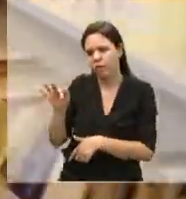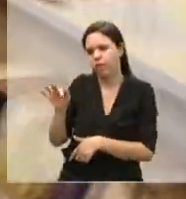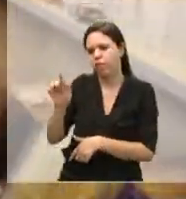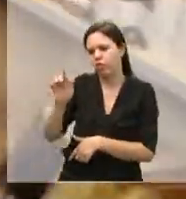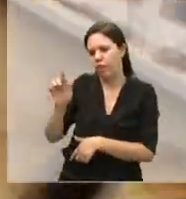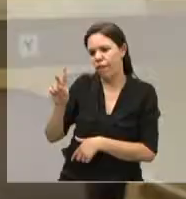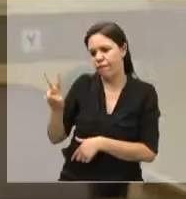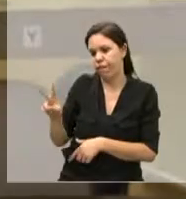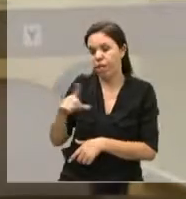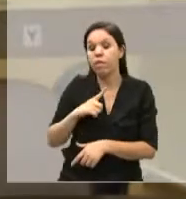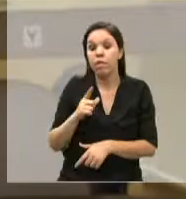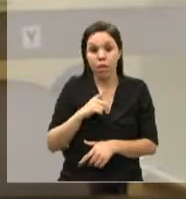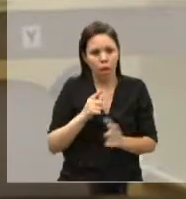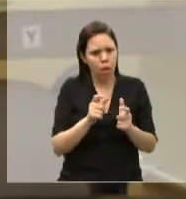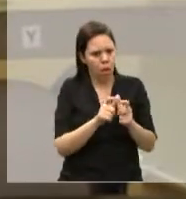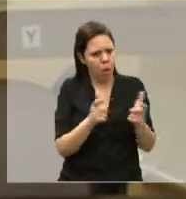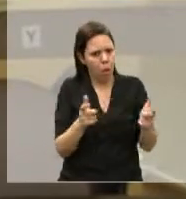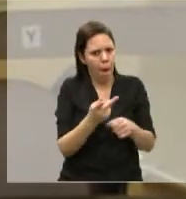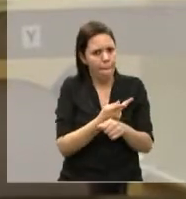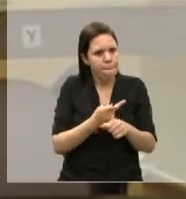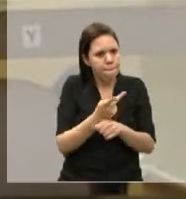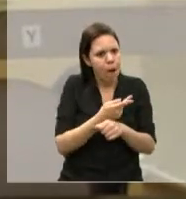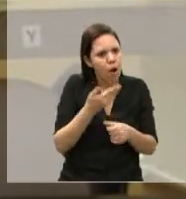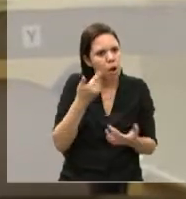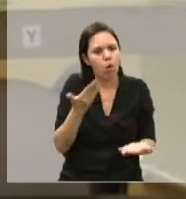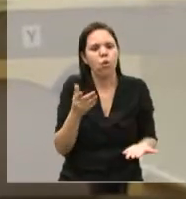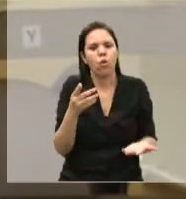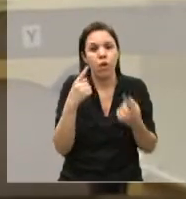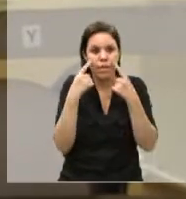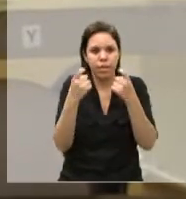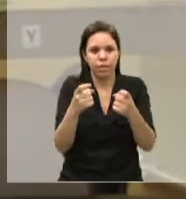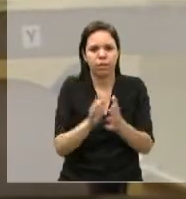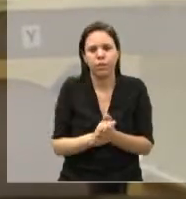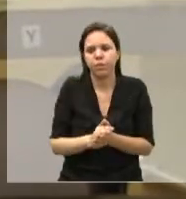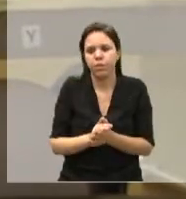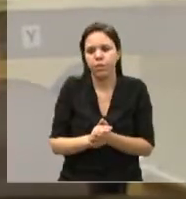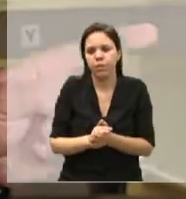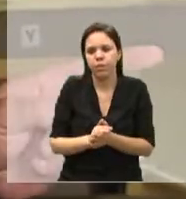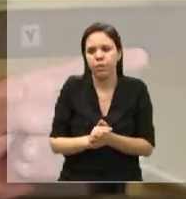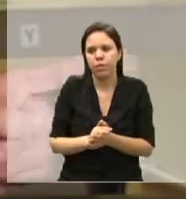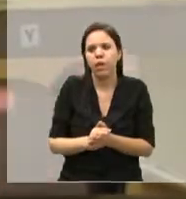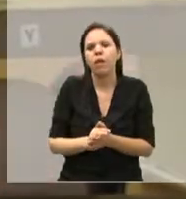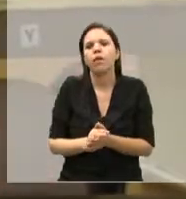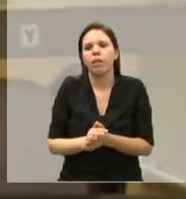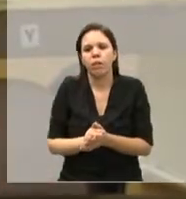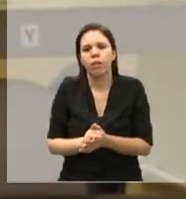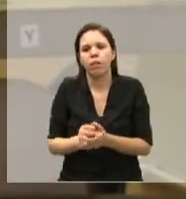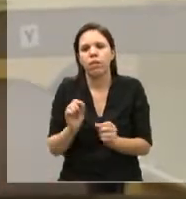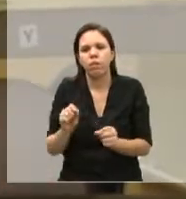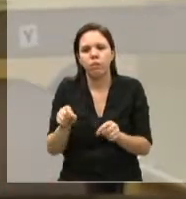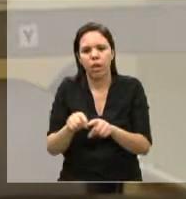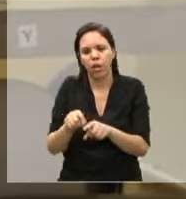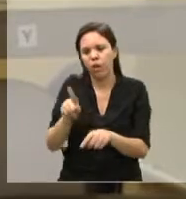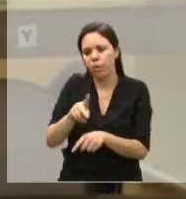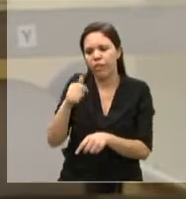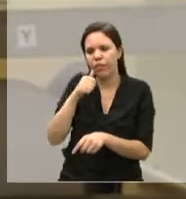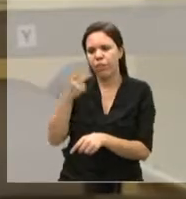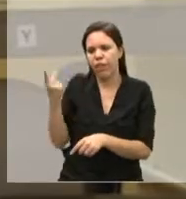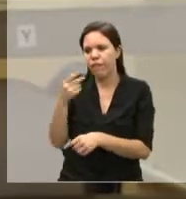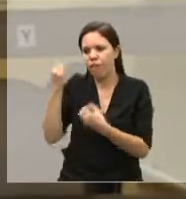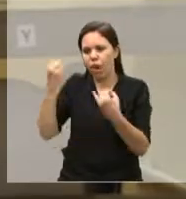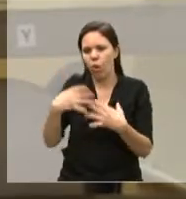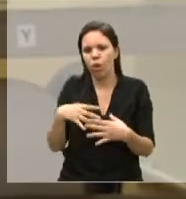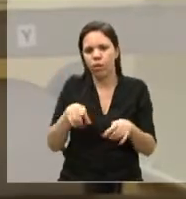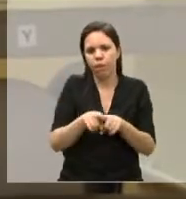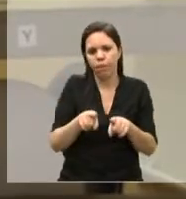né? Um ponto importante, e pegando também um pouquinho do que a professora falou, da atualização dos mestres, dos doutores em